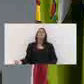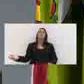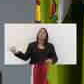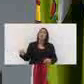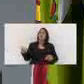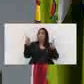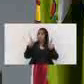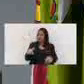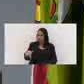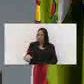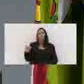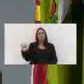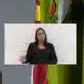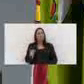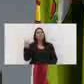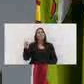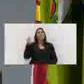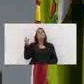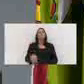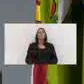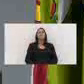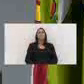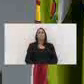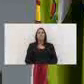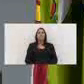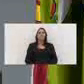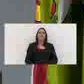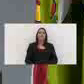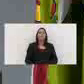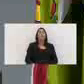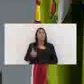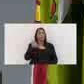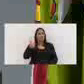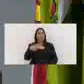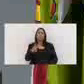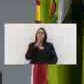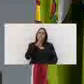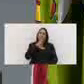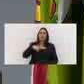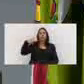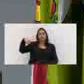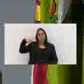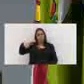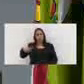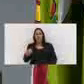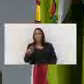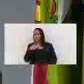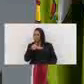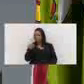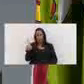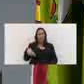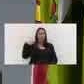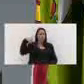muito importante. O senhor como um excelente conhecedor do direito e do direito bom, não do direito